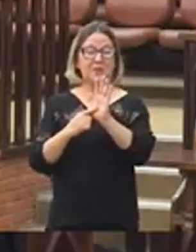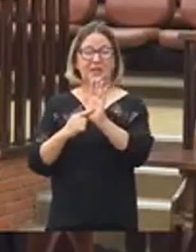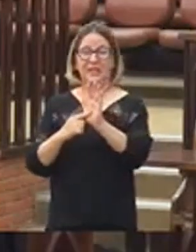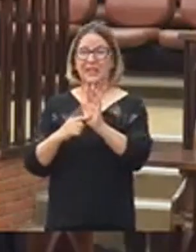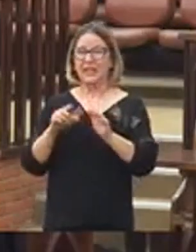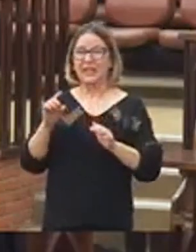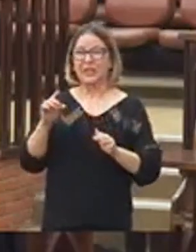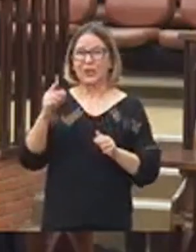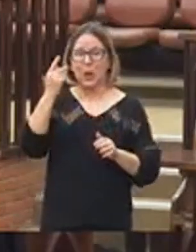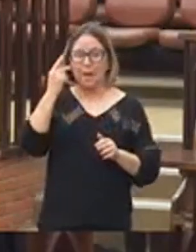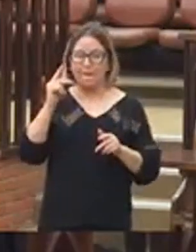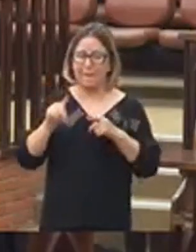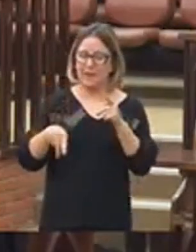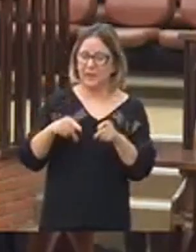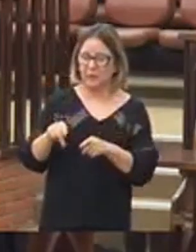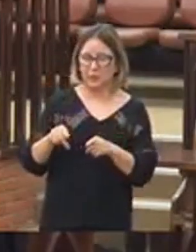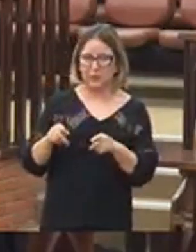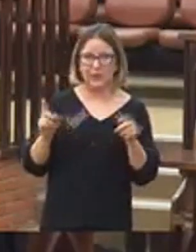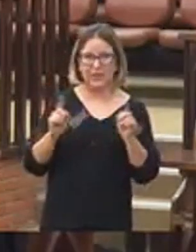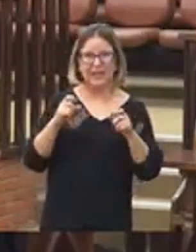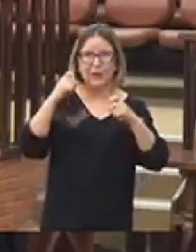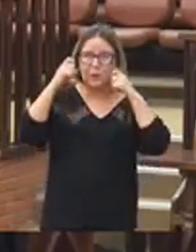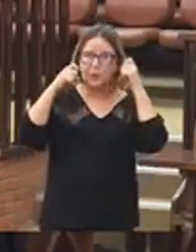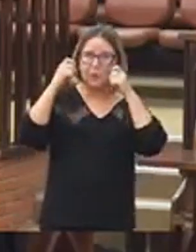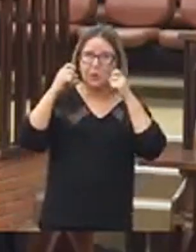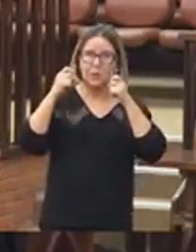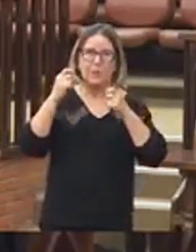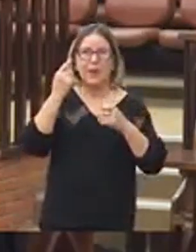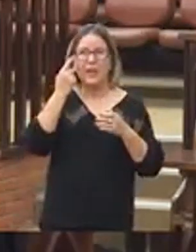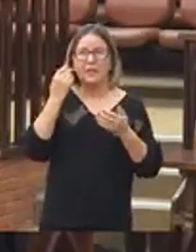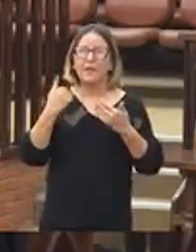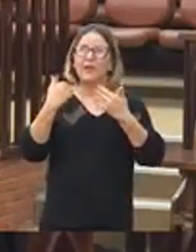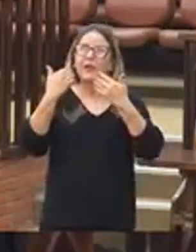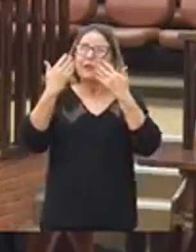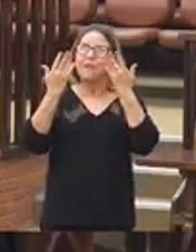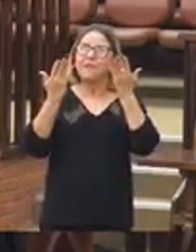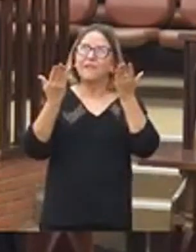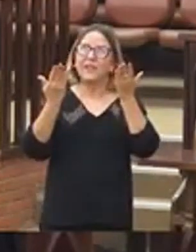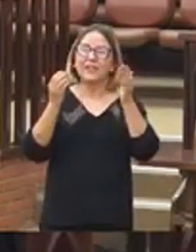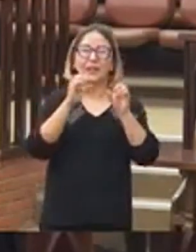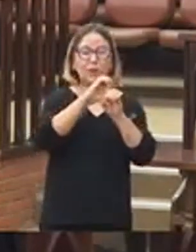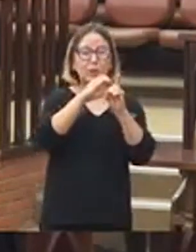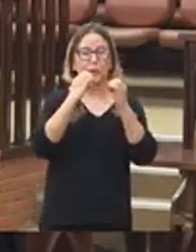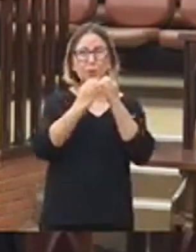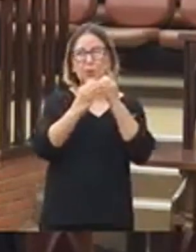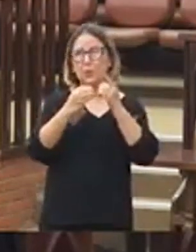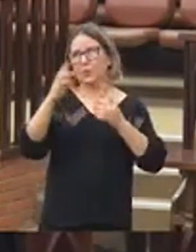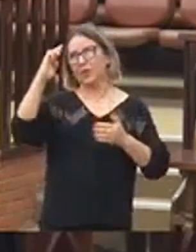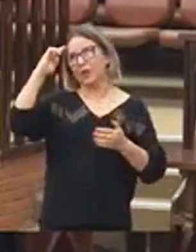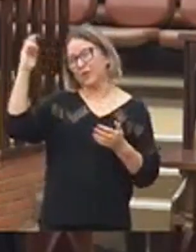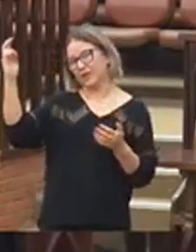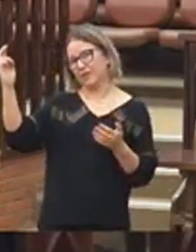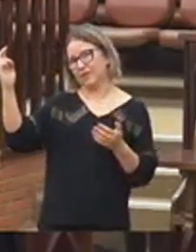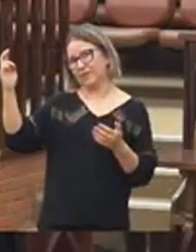trono, nem para o altar, nem para o Senhor. E o Senhor está nos